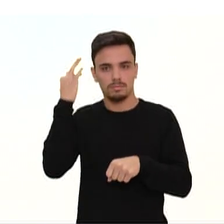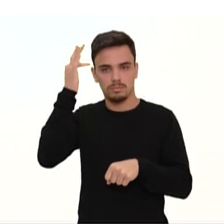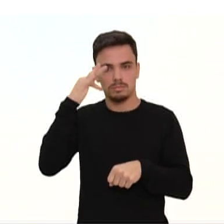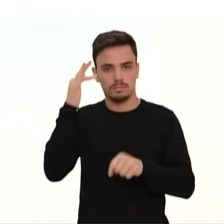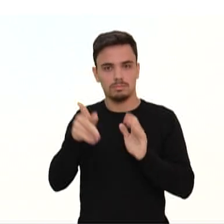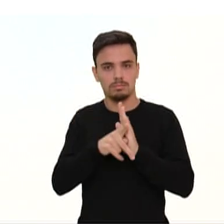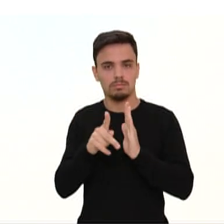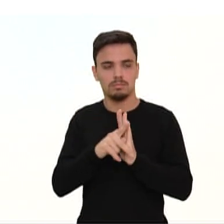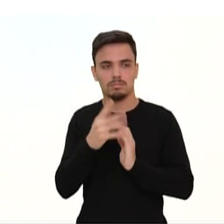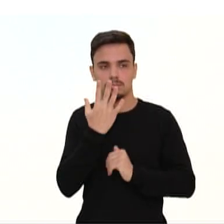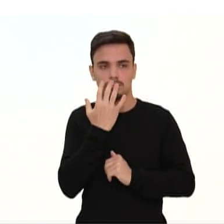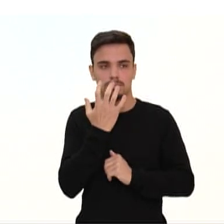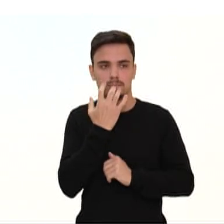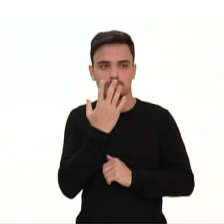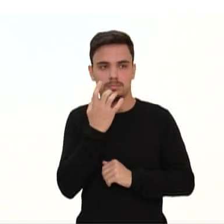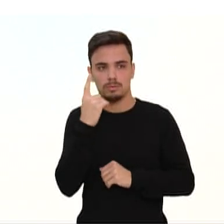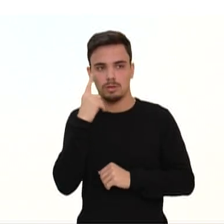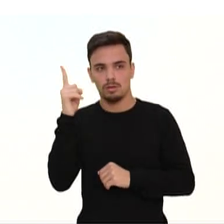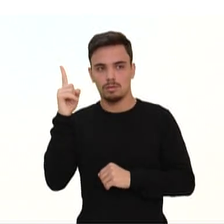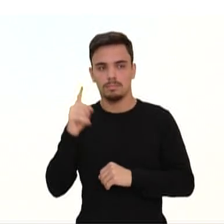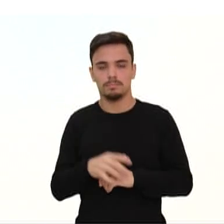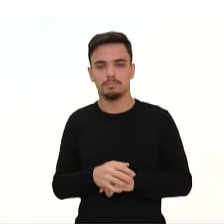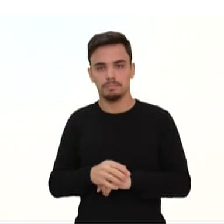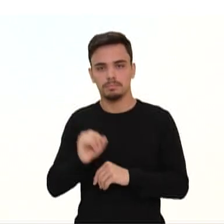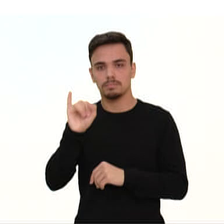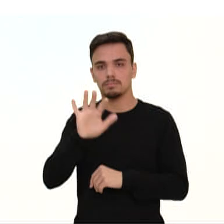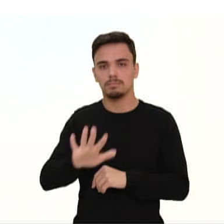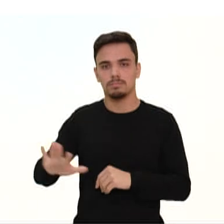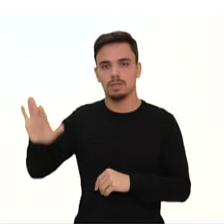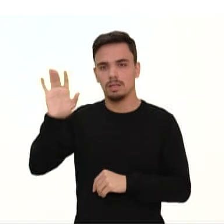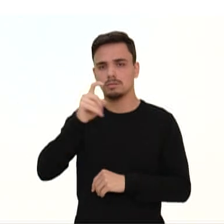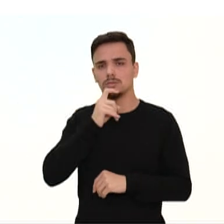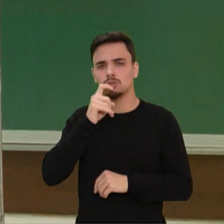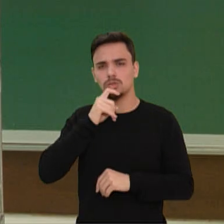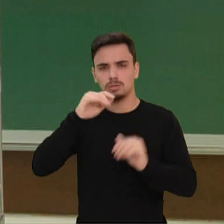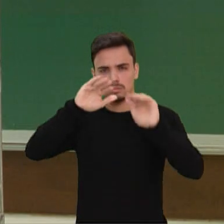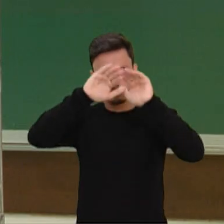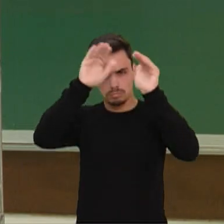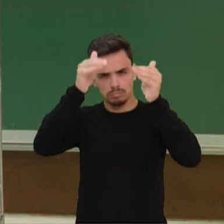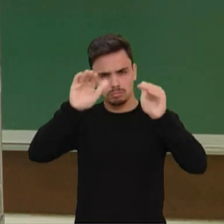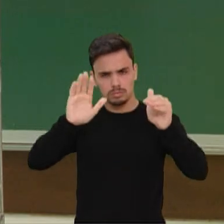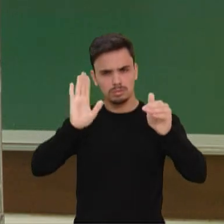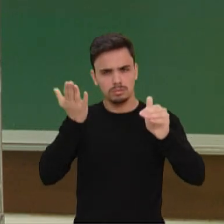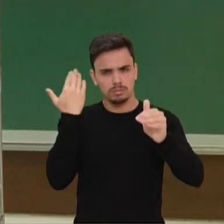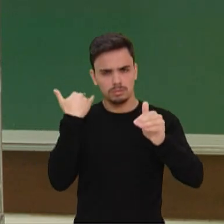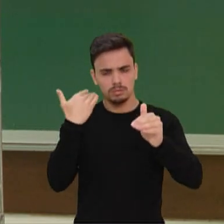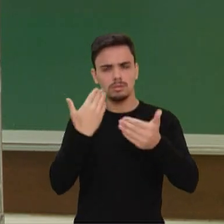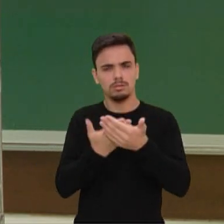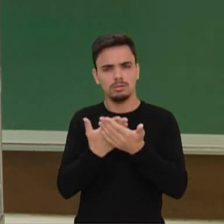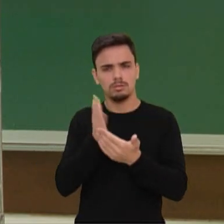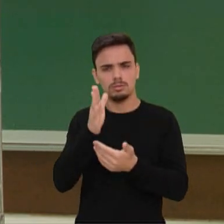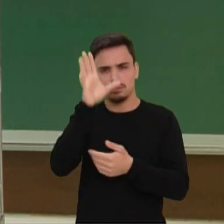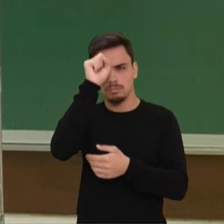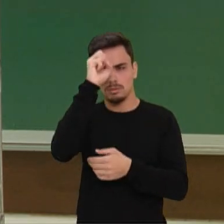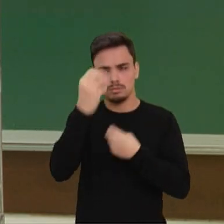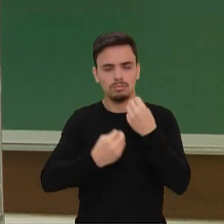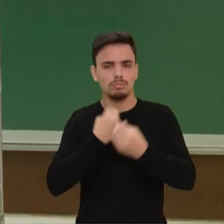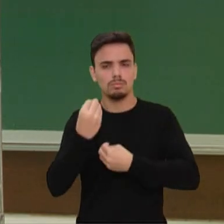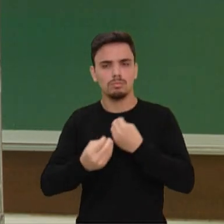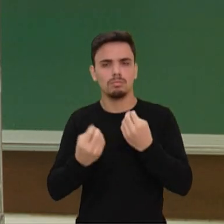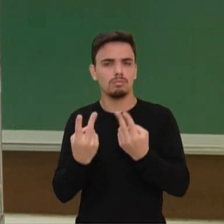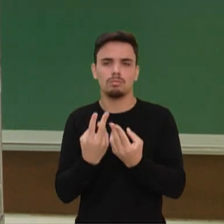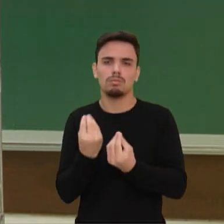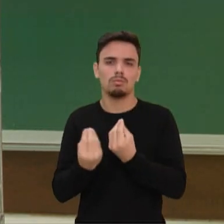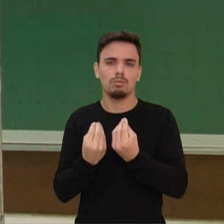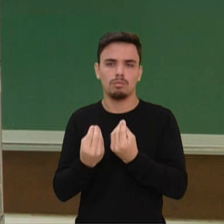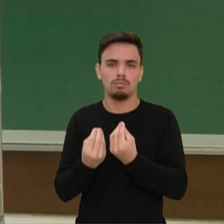Então, tem essa imagem do iceberg, que em outras aulas a gente já trabalhou, quando a gente relacionou a